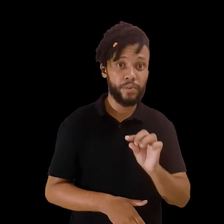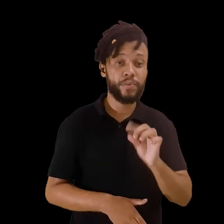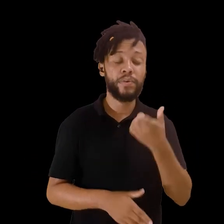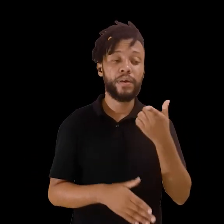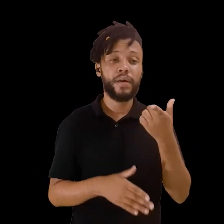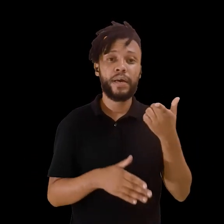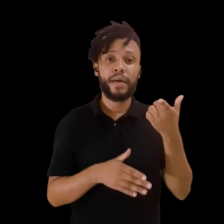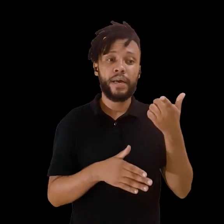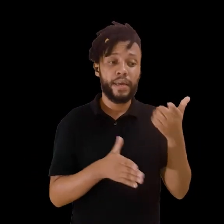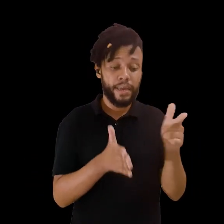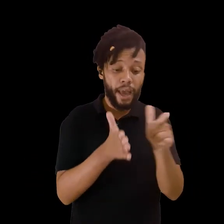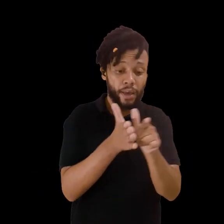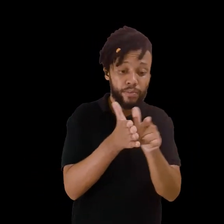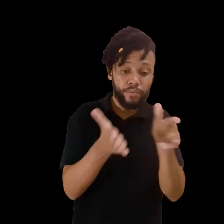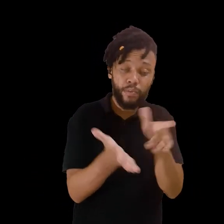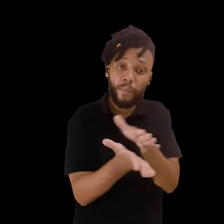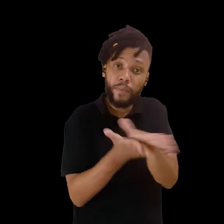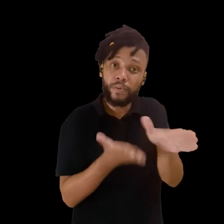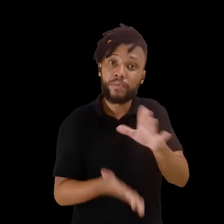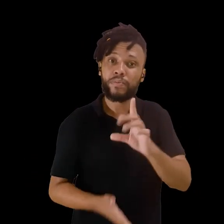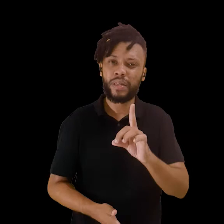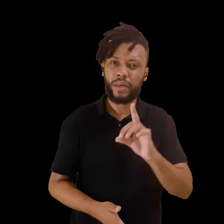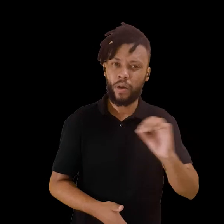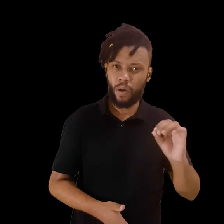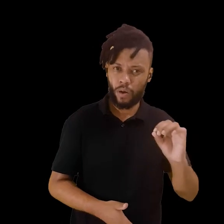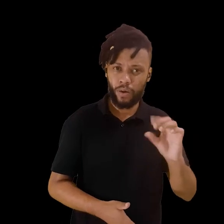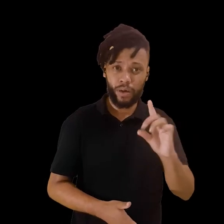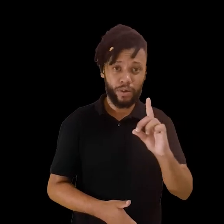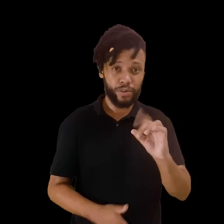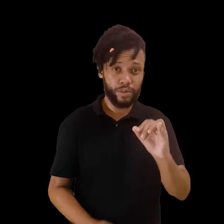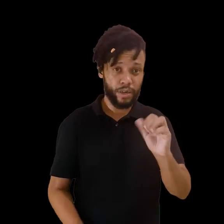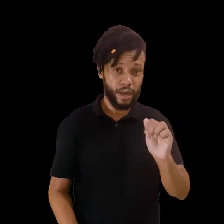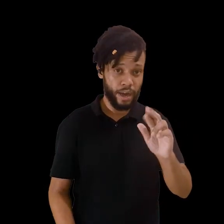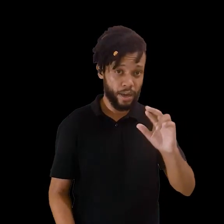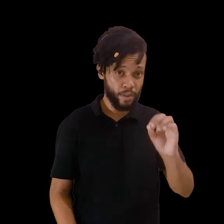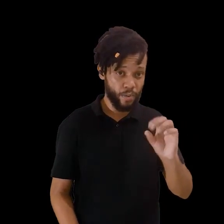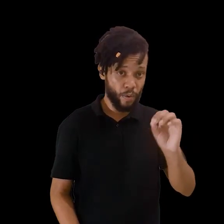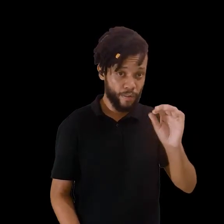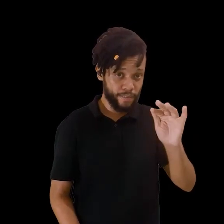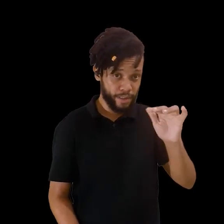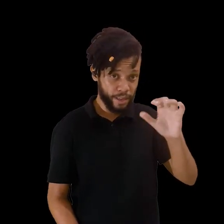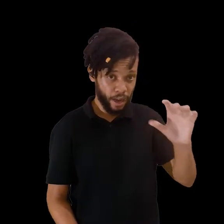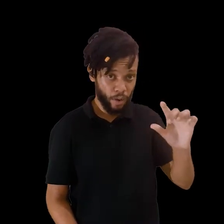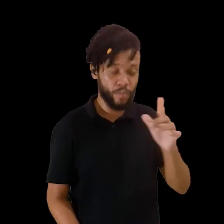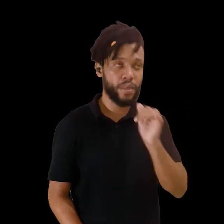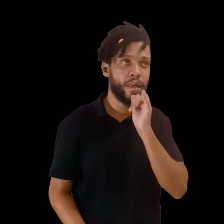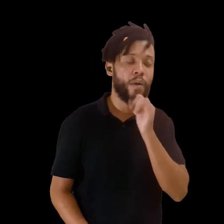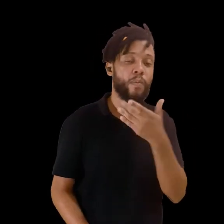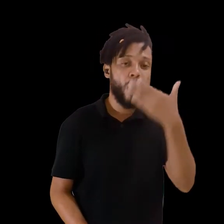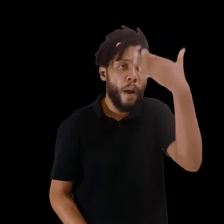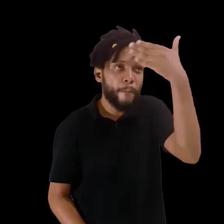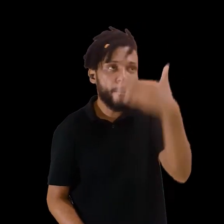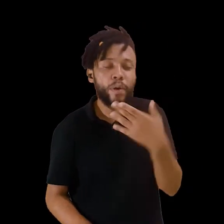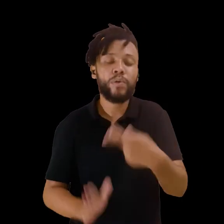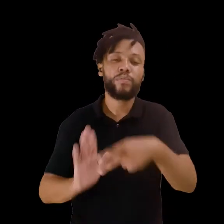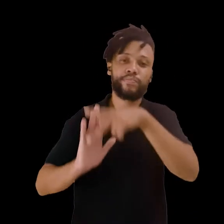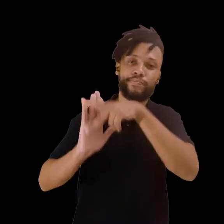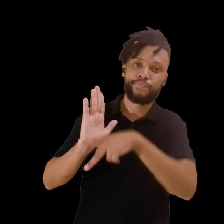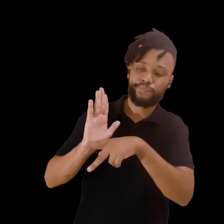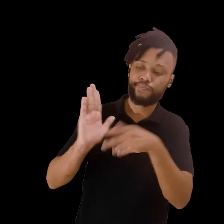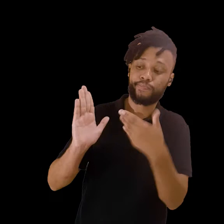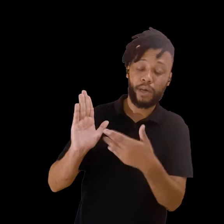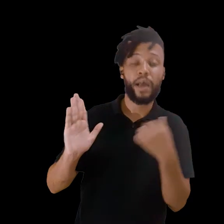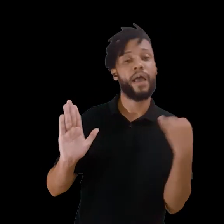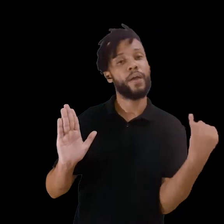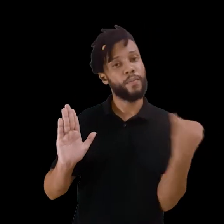do Estado do Rio de Janeiro, como, por exemplo, da certificação do seu projeto, tá?